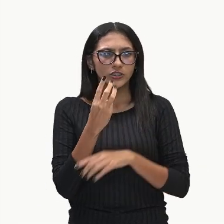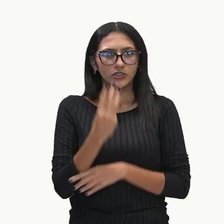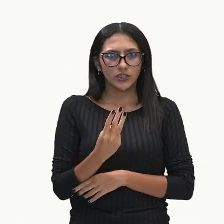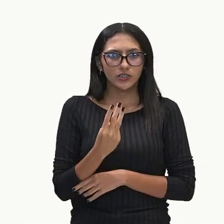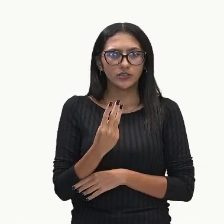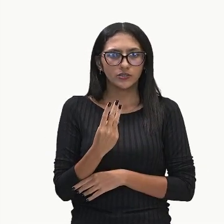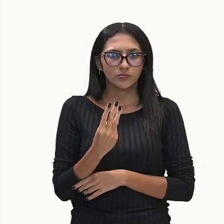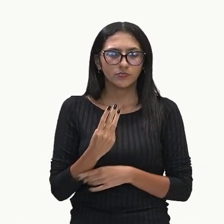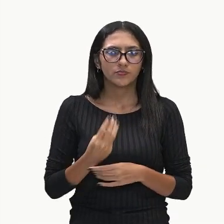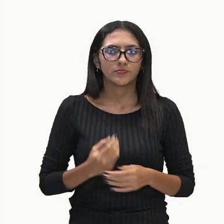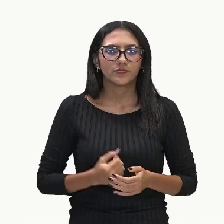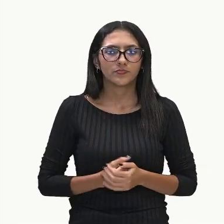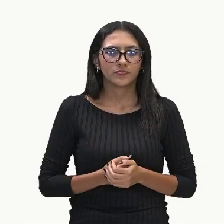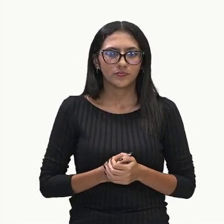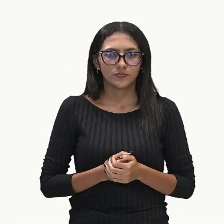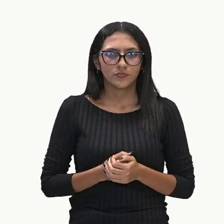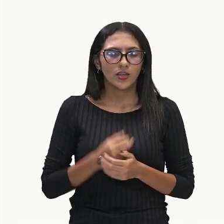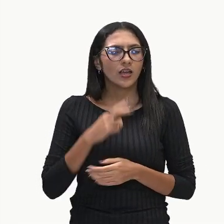aqui o x.